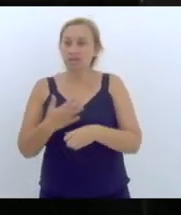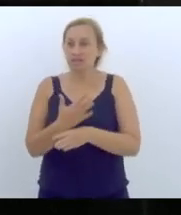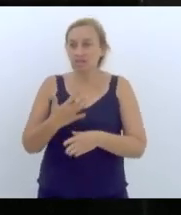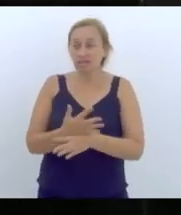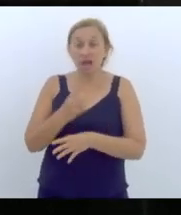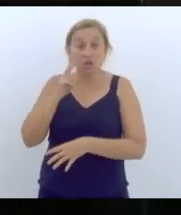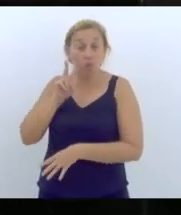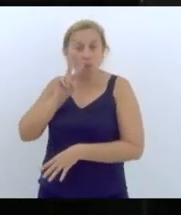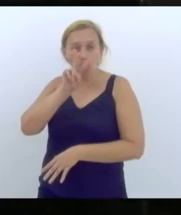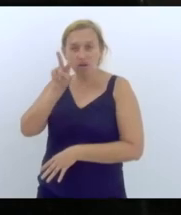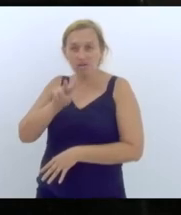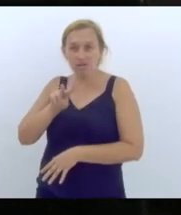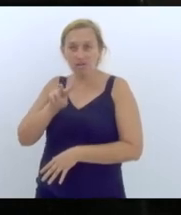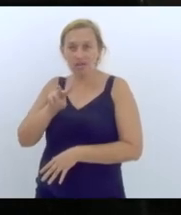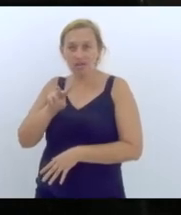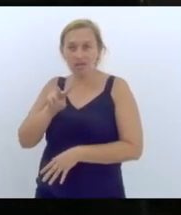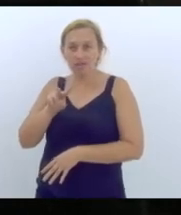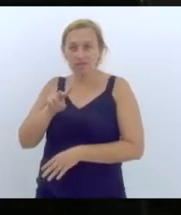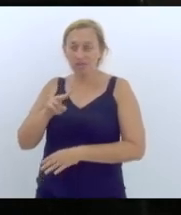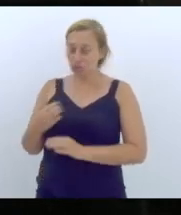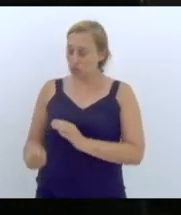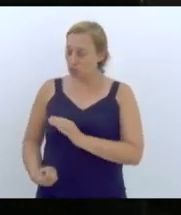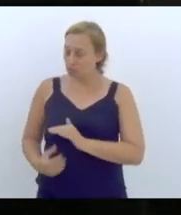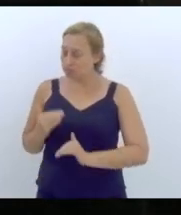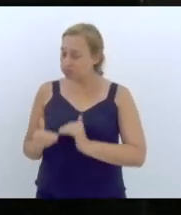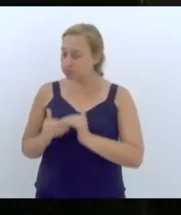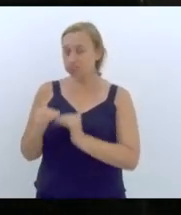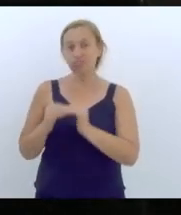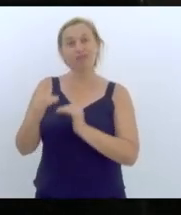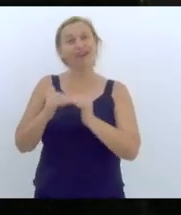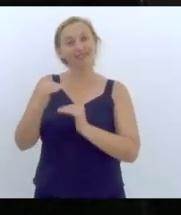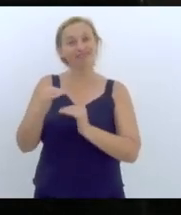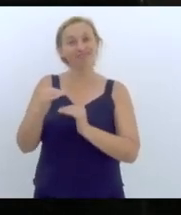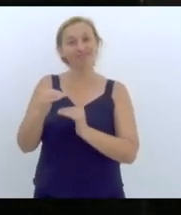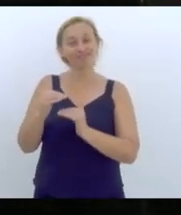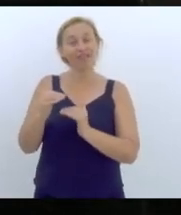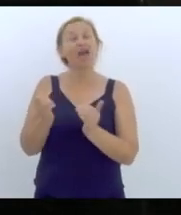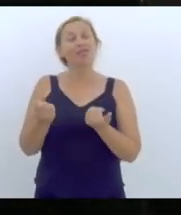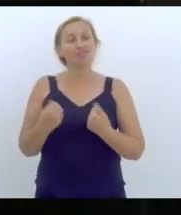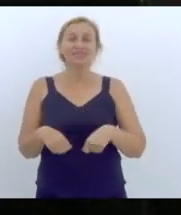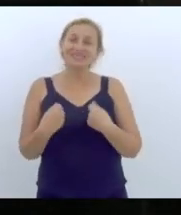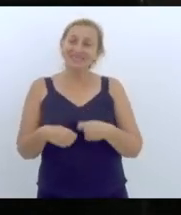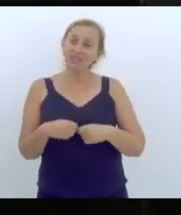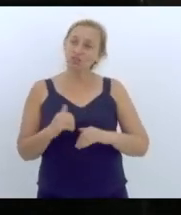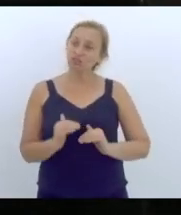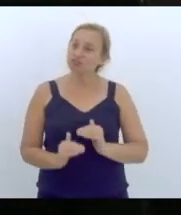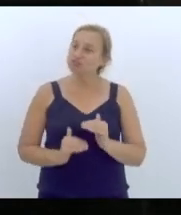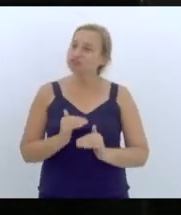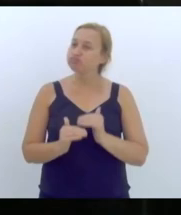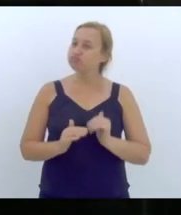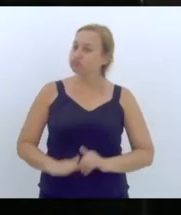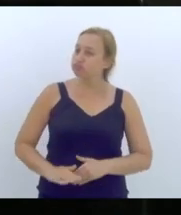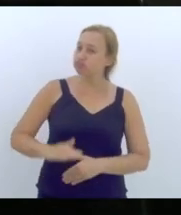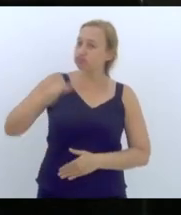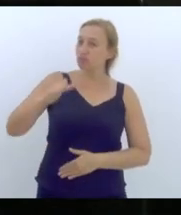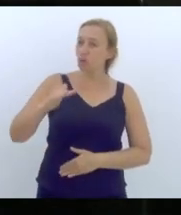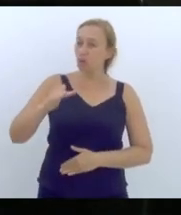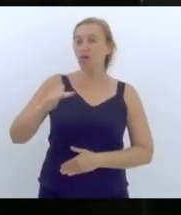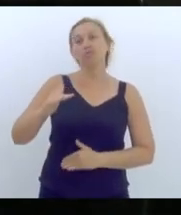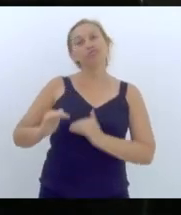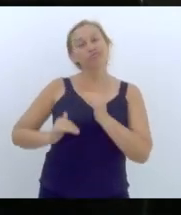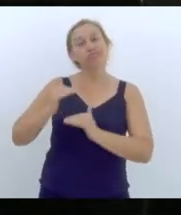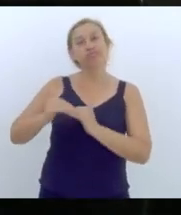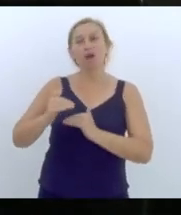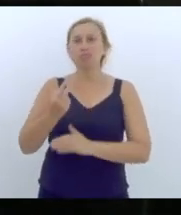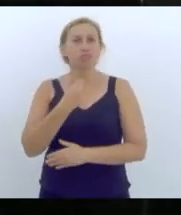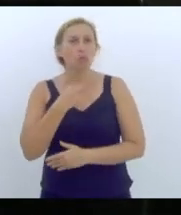um olhar de progredir. É preciso crescer, é preciso desenvolver.